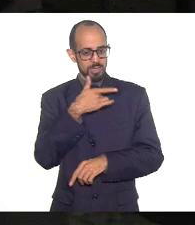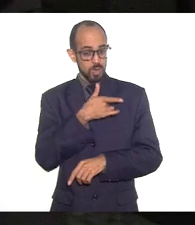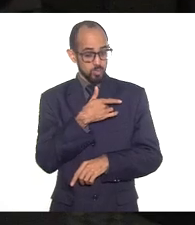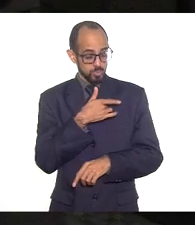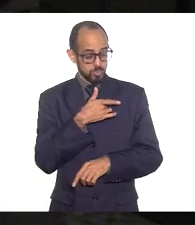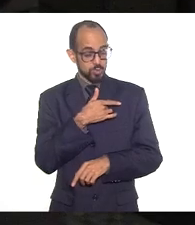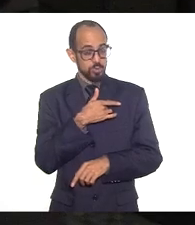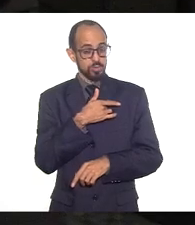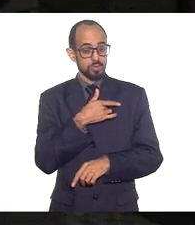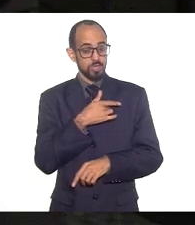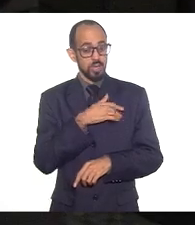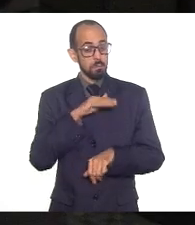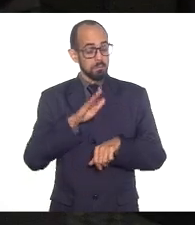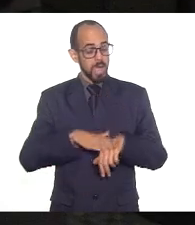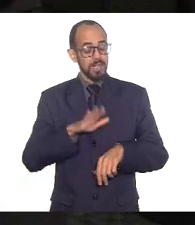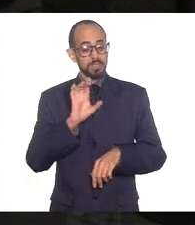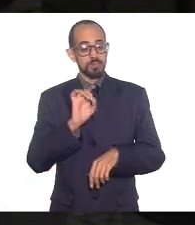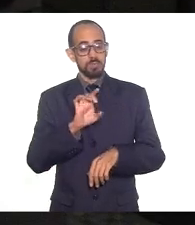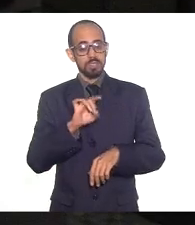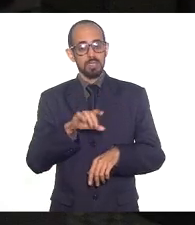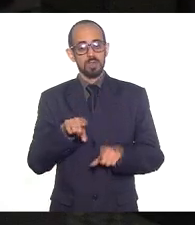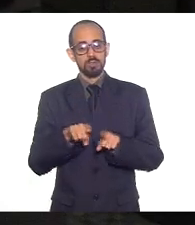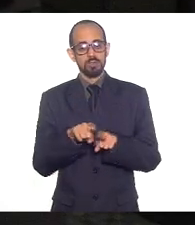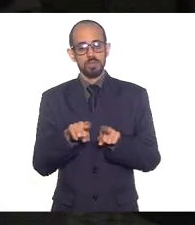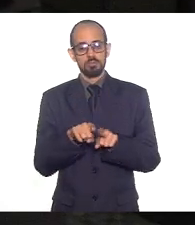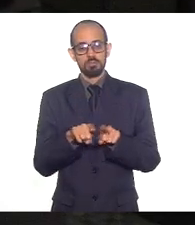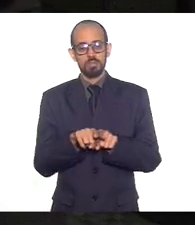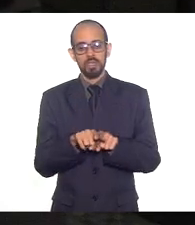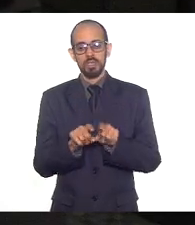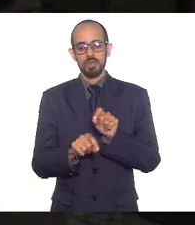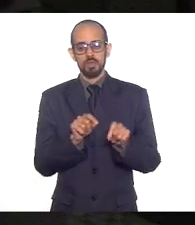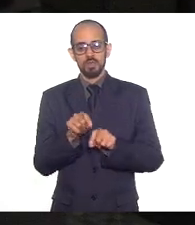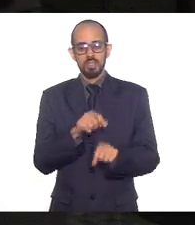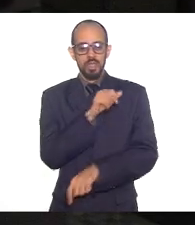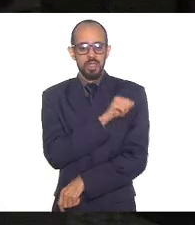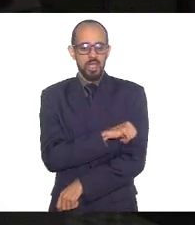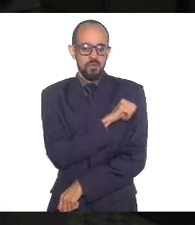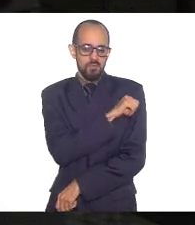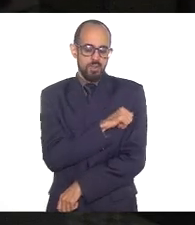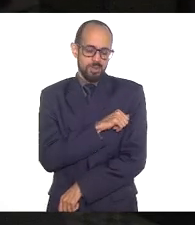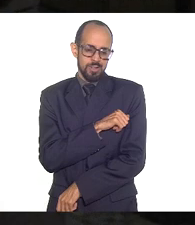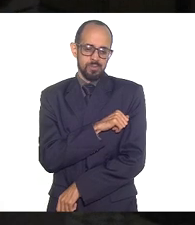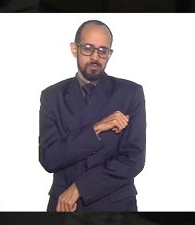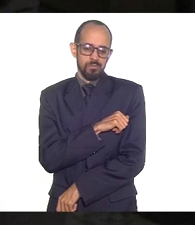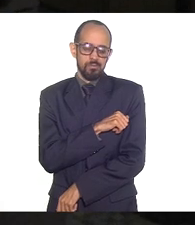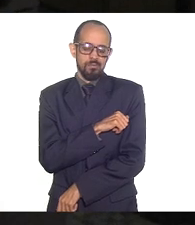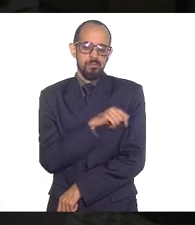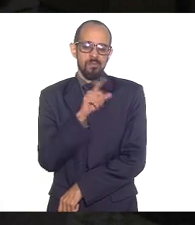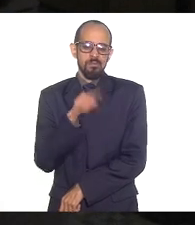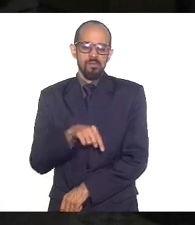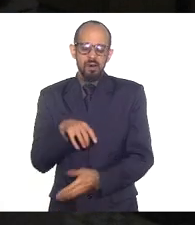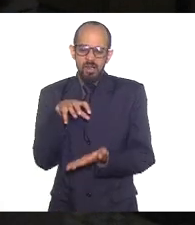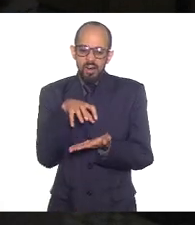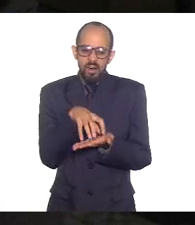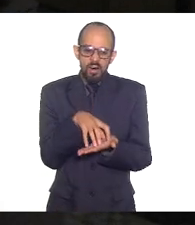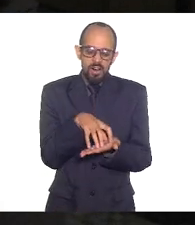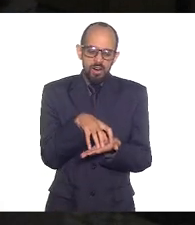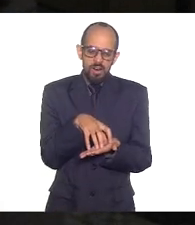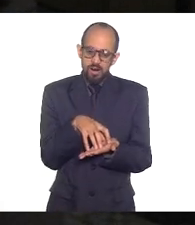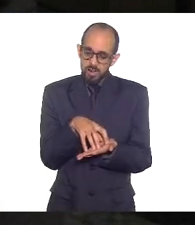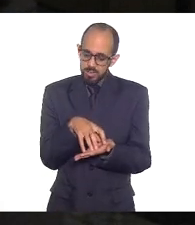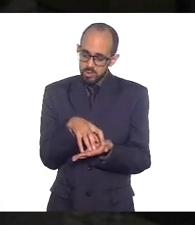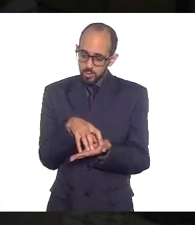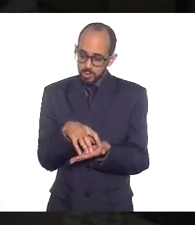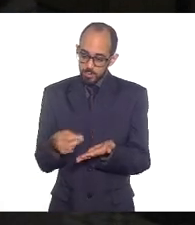e mais especial ainda aos trabalhadores da enfermagem que foi o segmento que me trouxe aqui